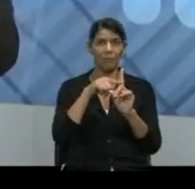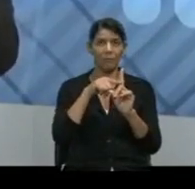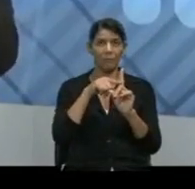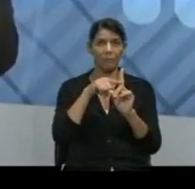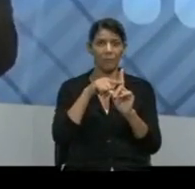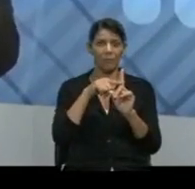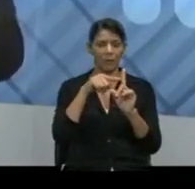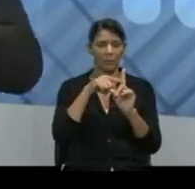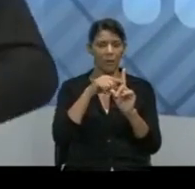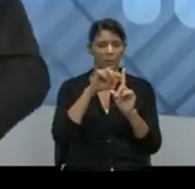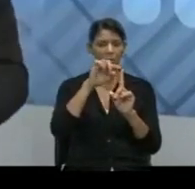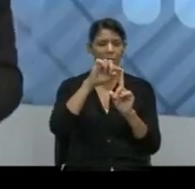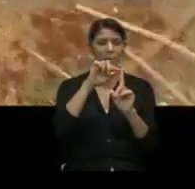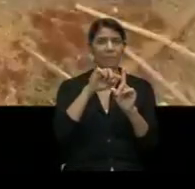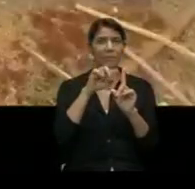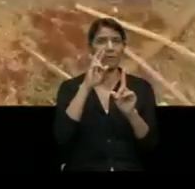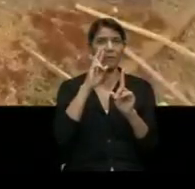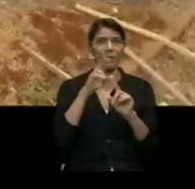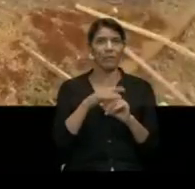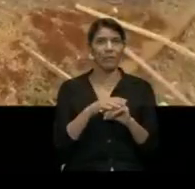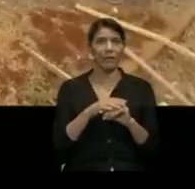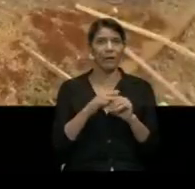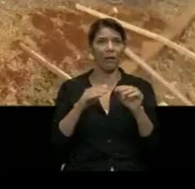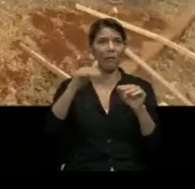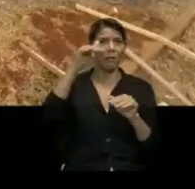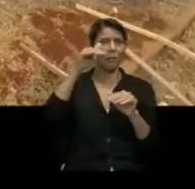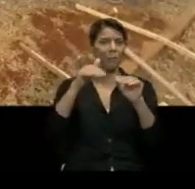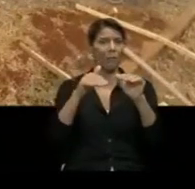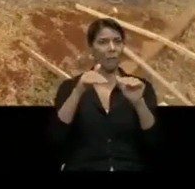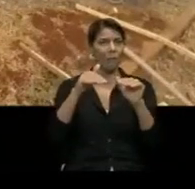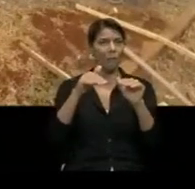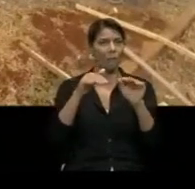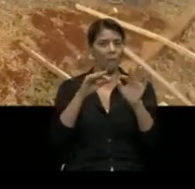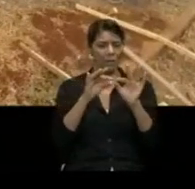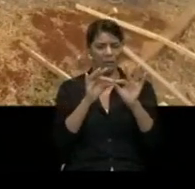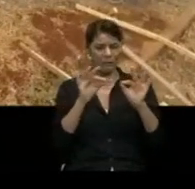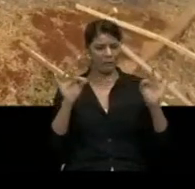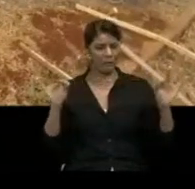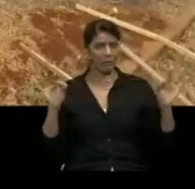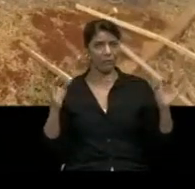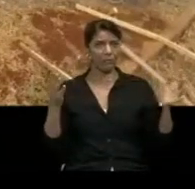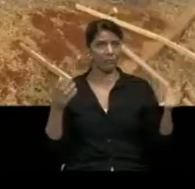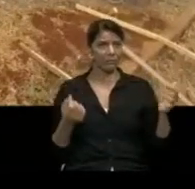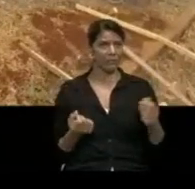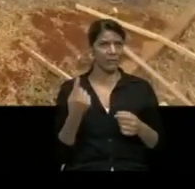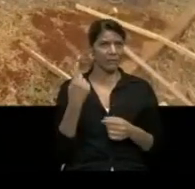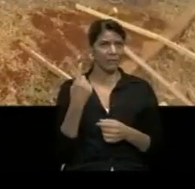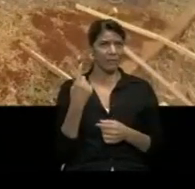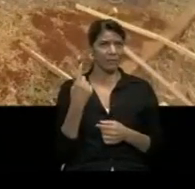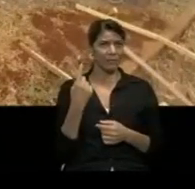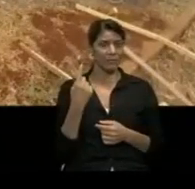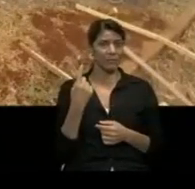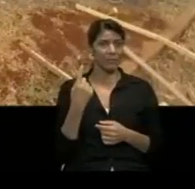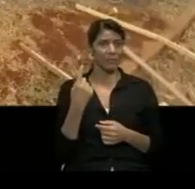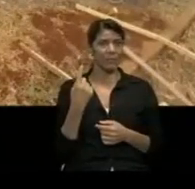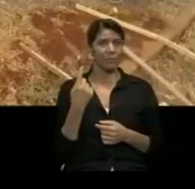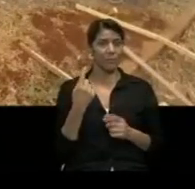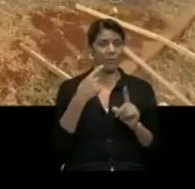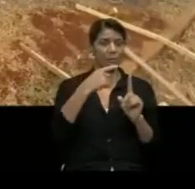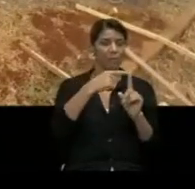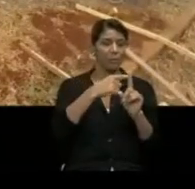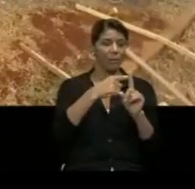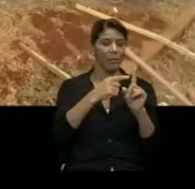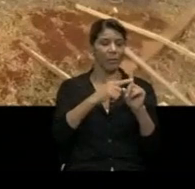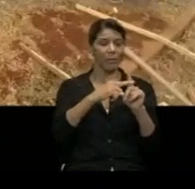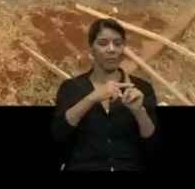aquela situação, volta lá. A gente observa e fala, pô, mas, professor, tá estranho isso aí, né? Tá fora do nível. Realmente, tá